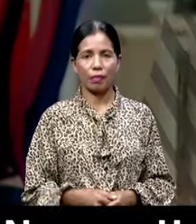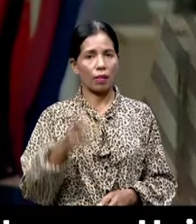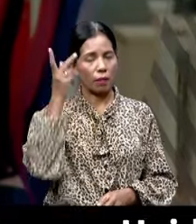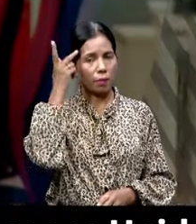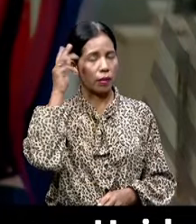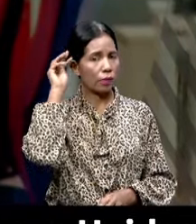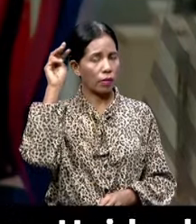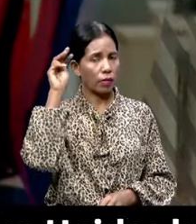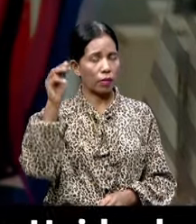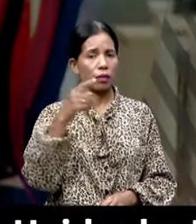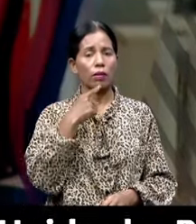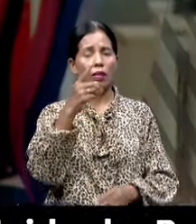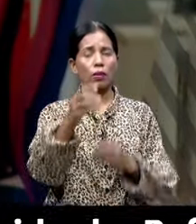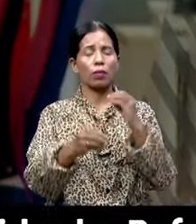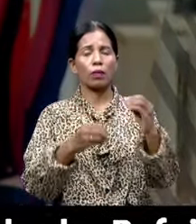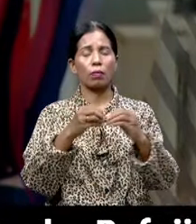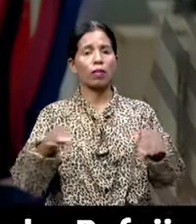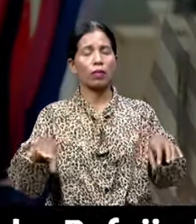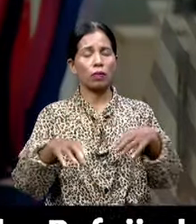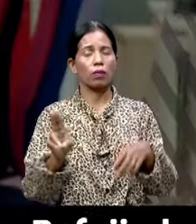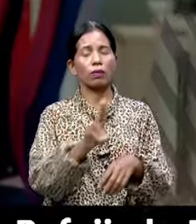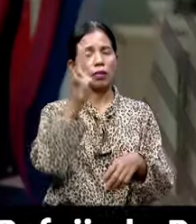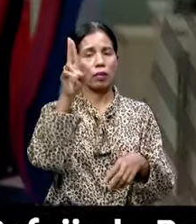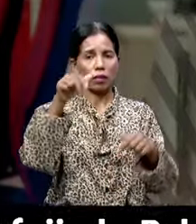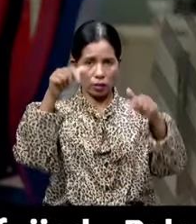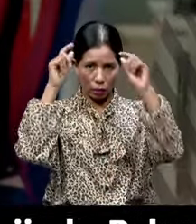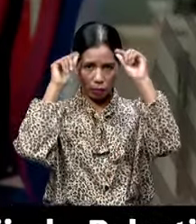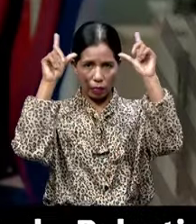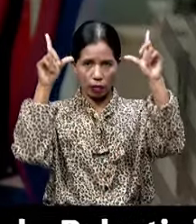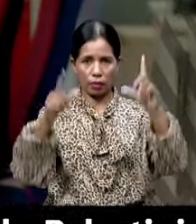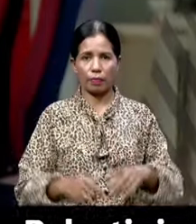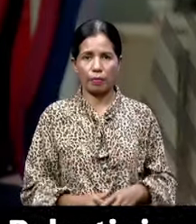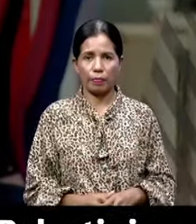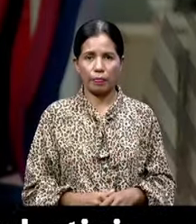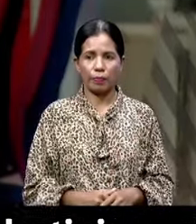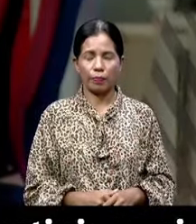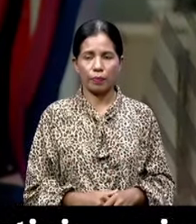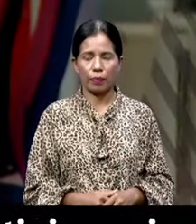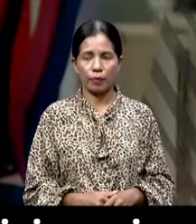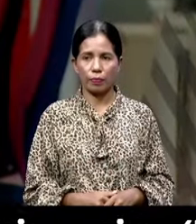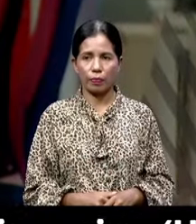Primeiro-ministro questiona a qualidade de ensino superior IHA Timor-Leste.